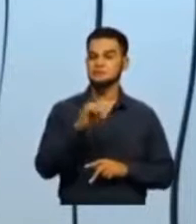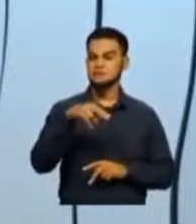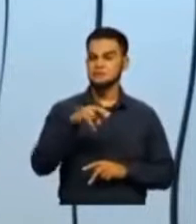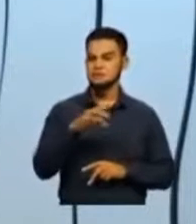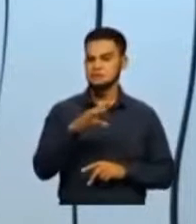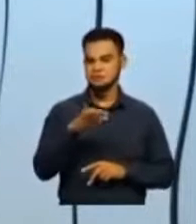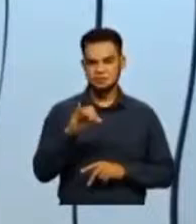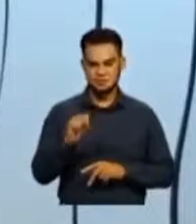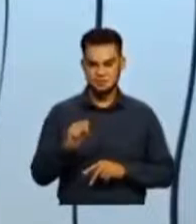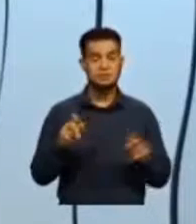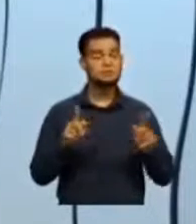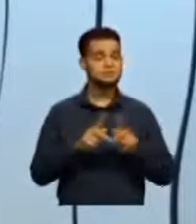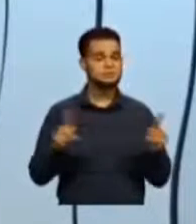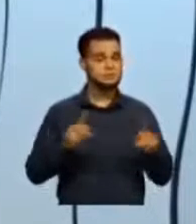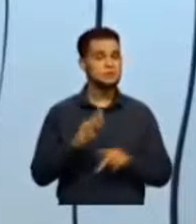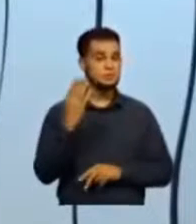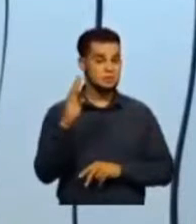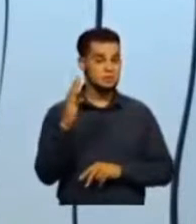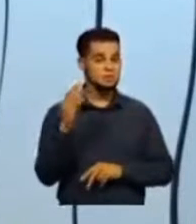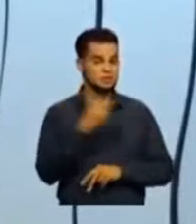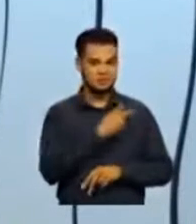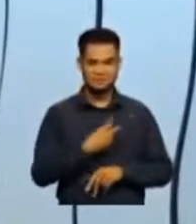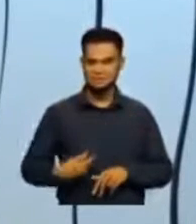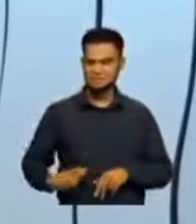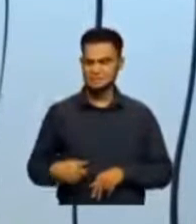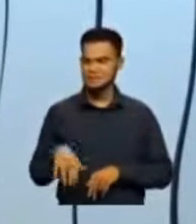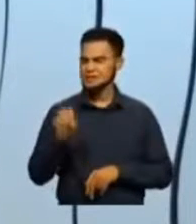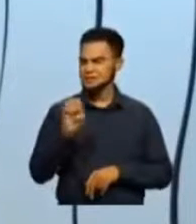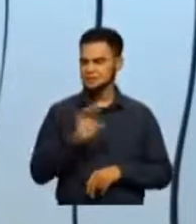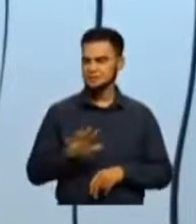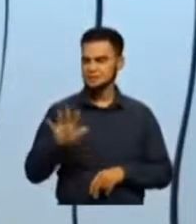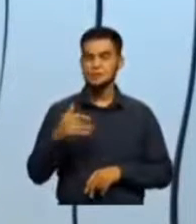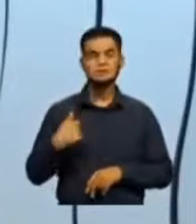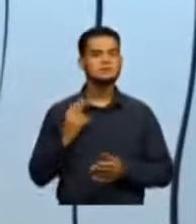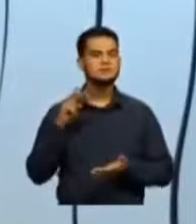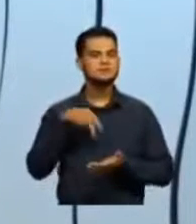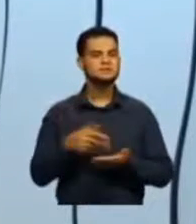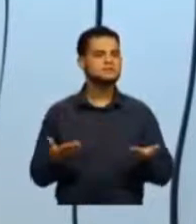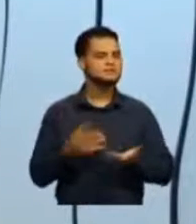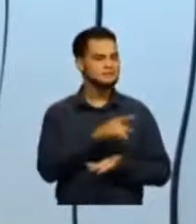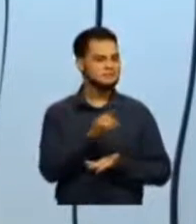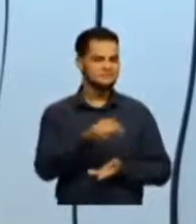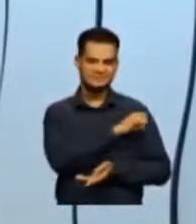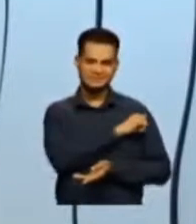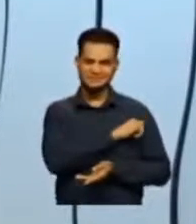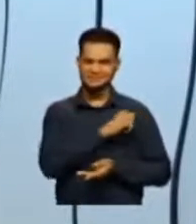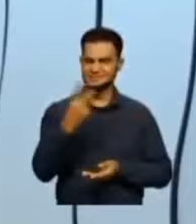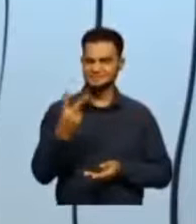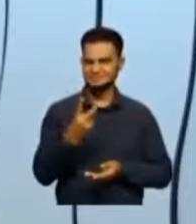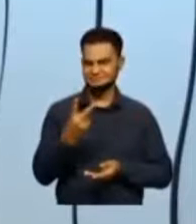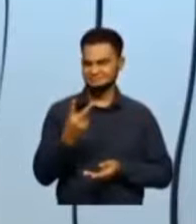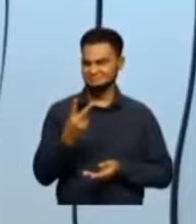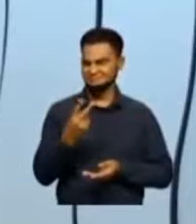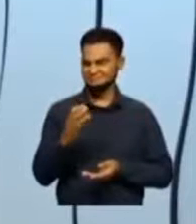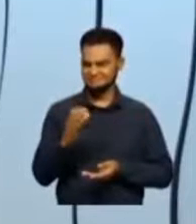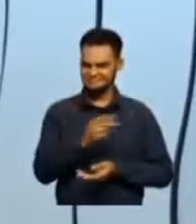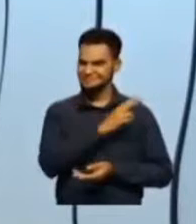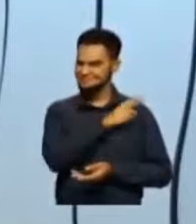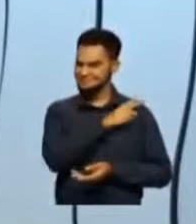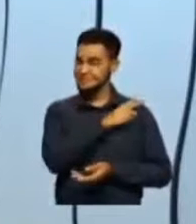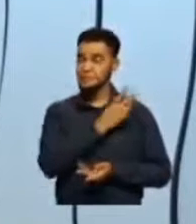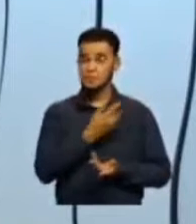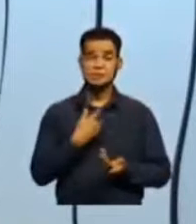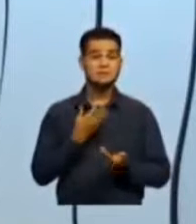Professor de Biologia da Rede Estadual de Ensino, estou aqui com você, aluno do segundo ano, para a nossa segunda aula de